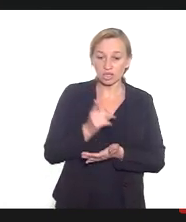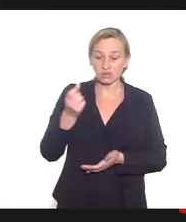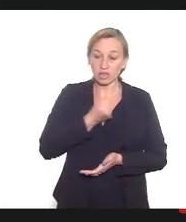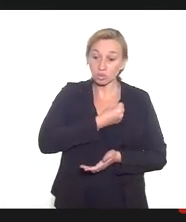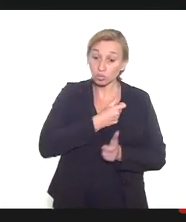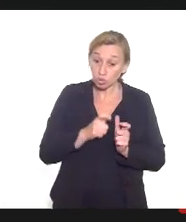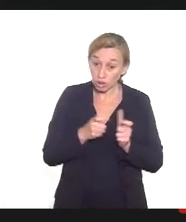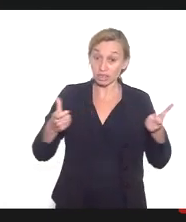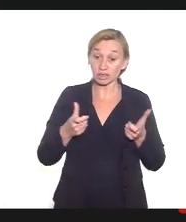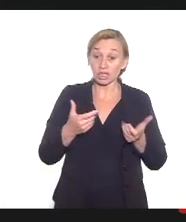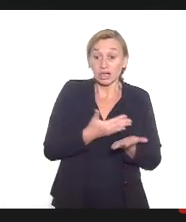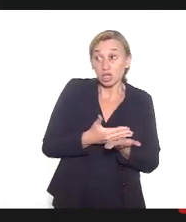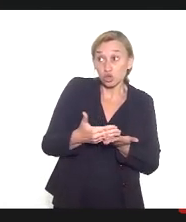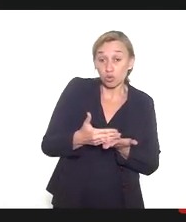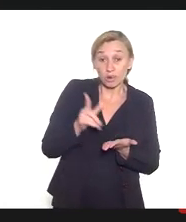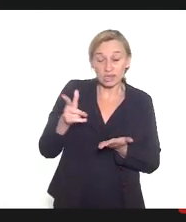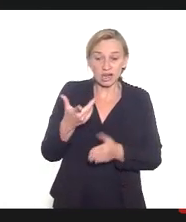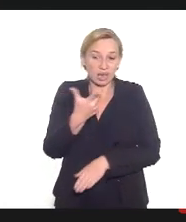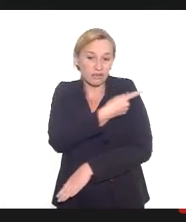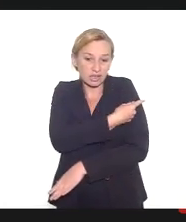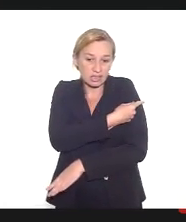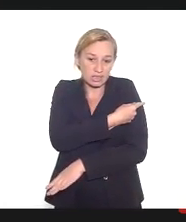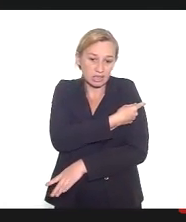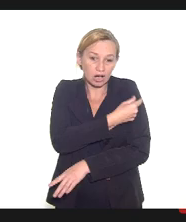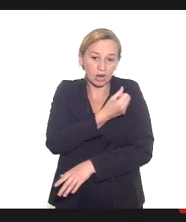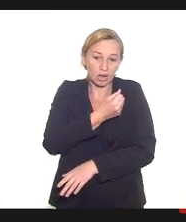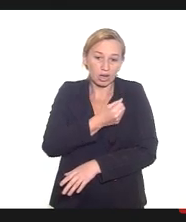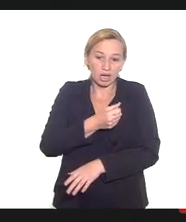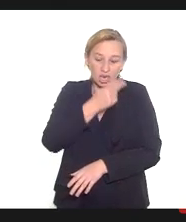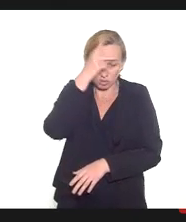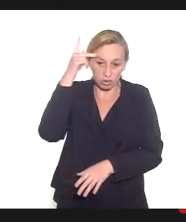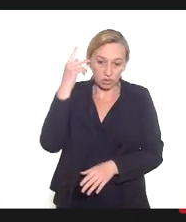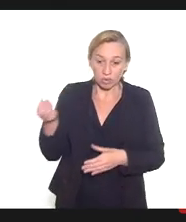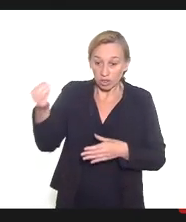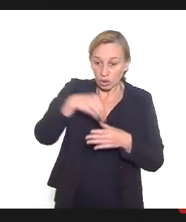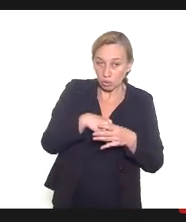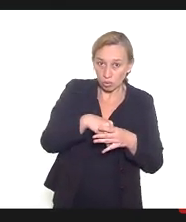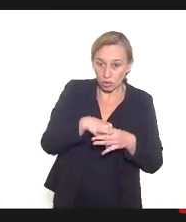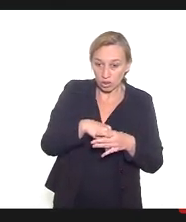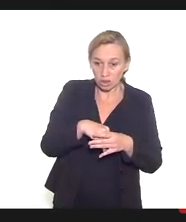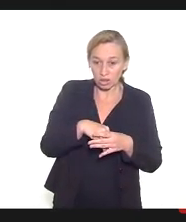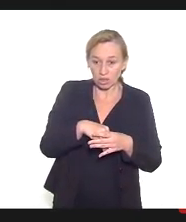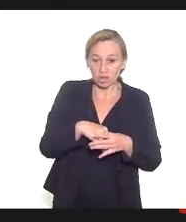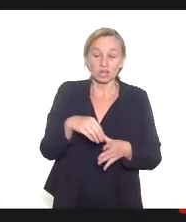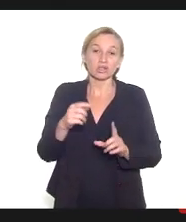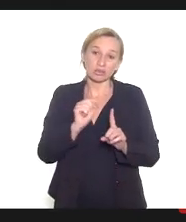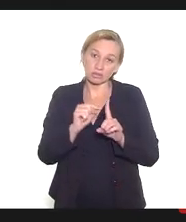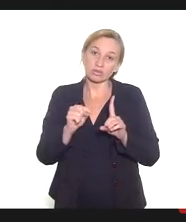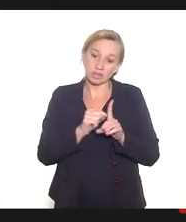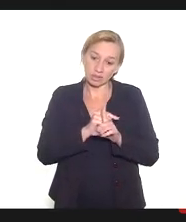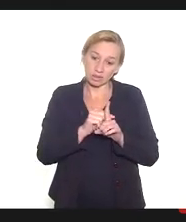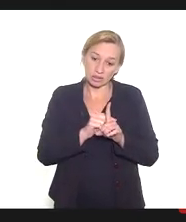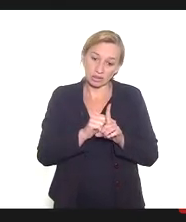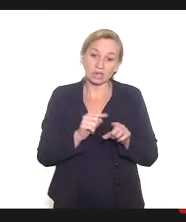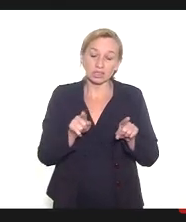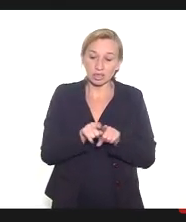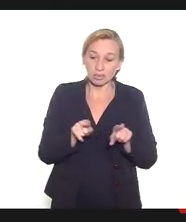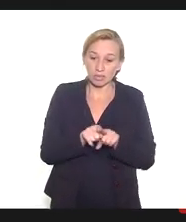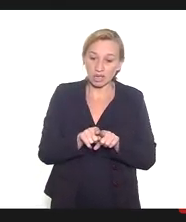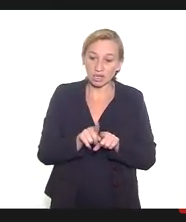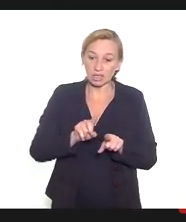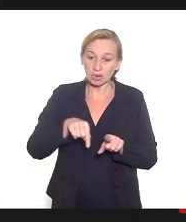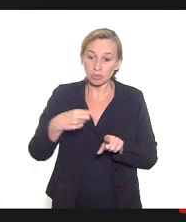porque eles começaram a assinar sua população inclui a vacinação de gestantes e puérperas embora